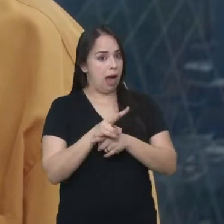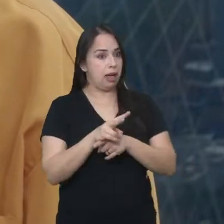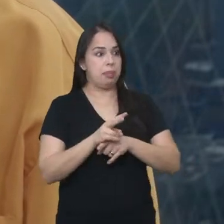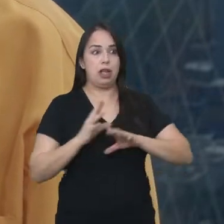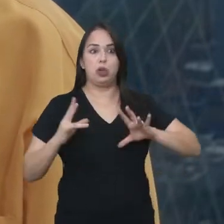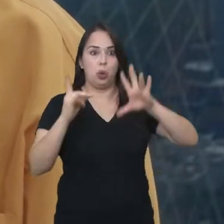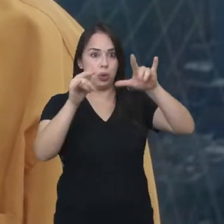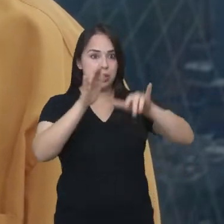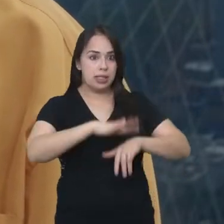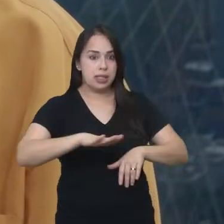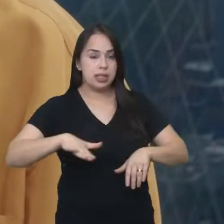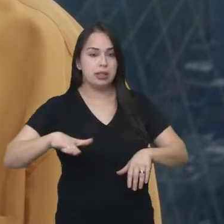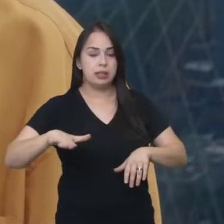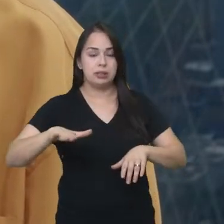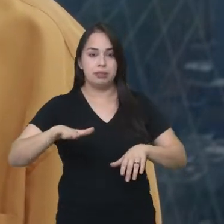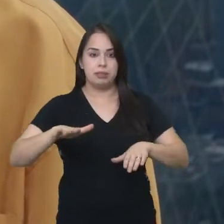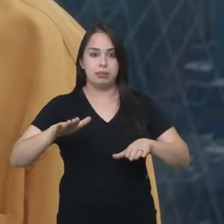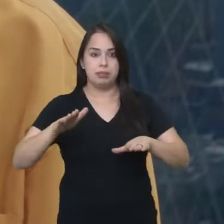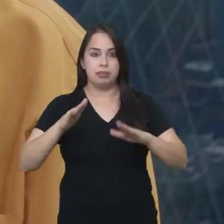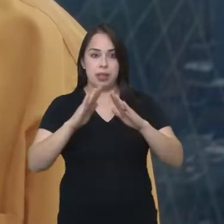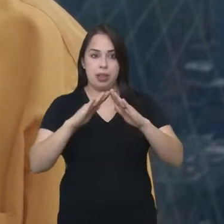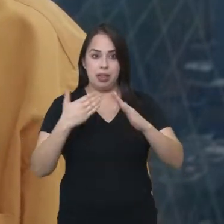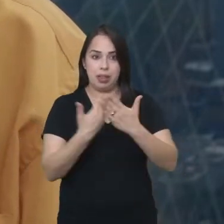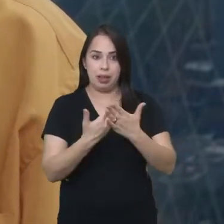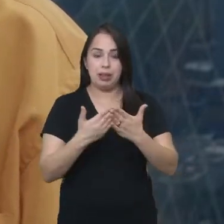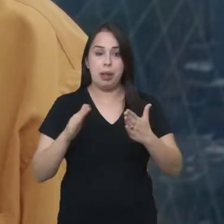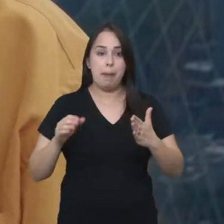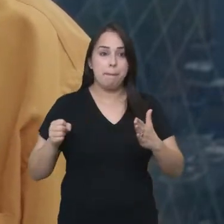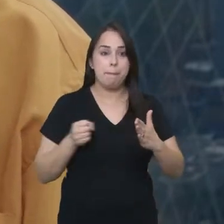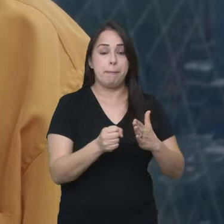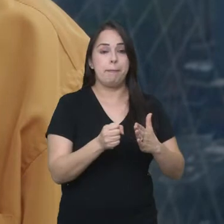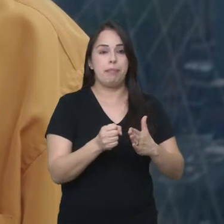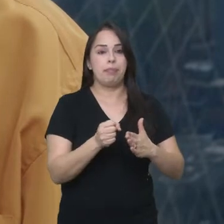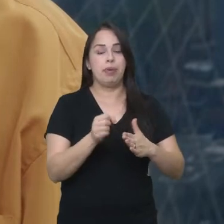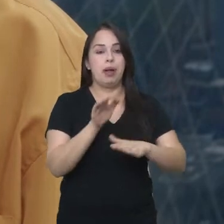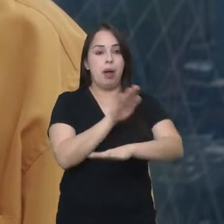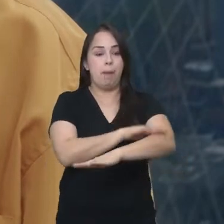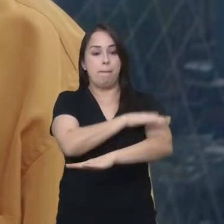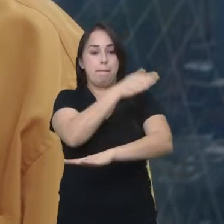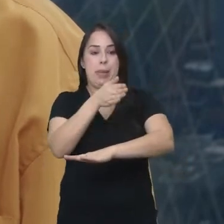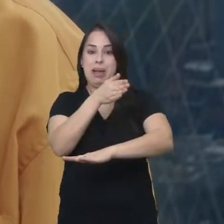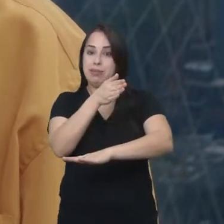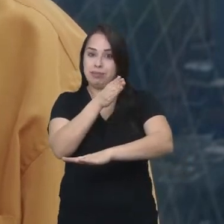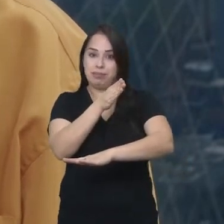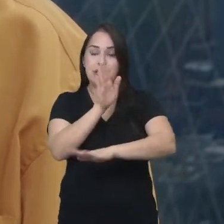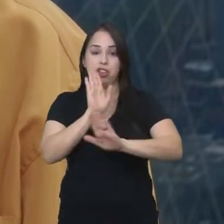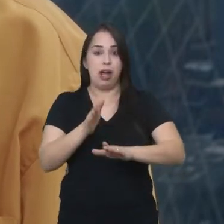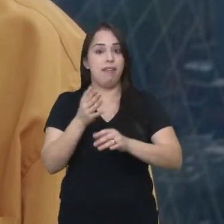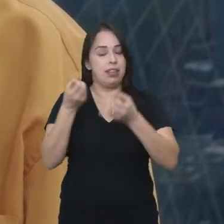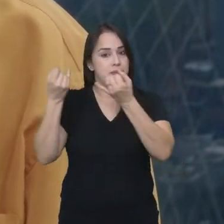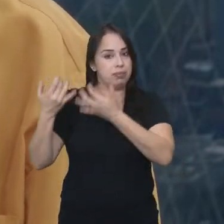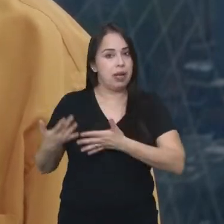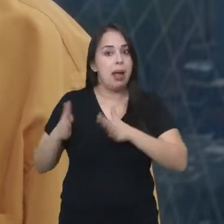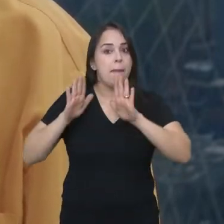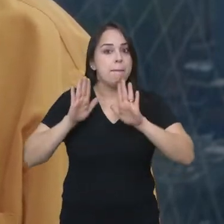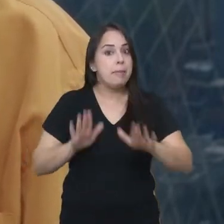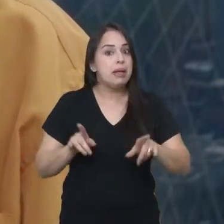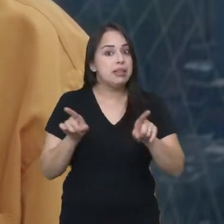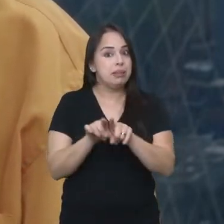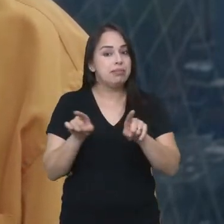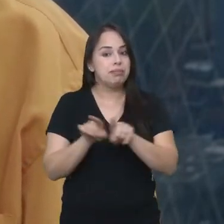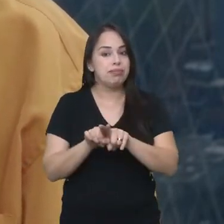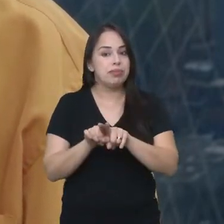as crianças estarem inseridas em meio período, né? Já foi contemplado essa condição, já que não disse no bloco anterior. Mas